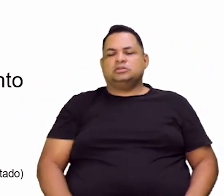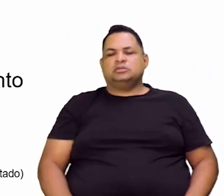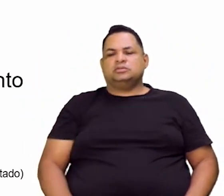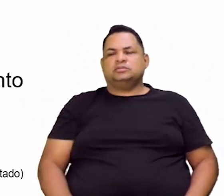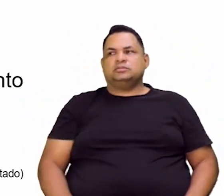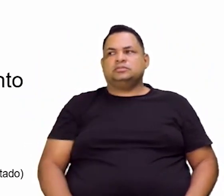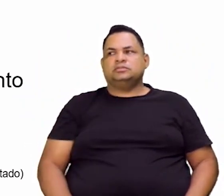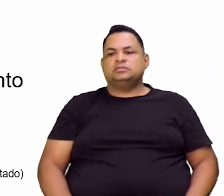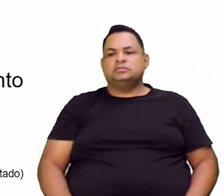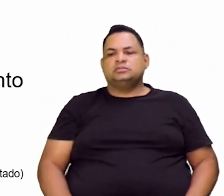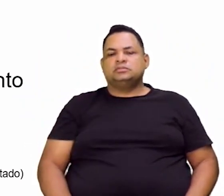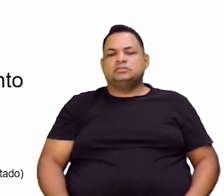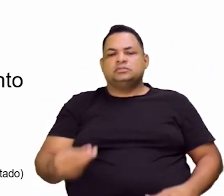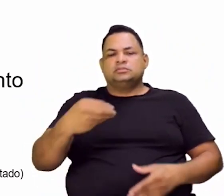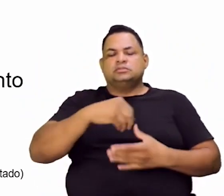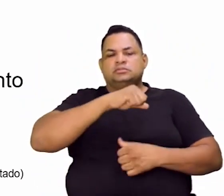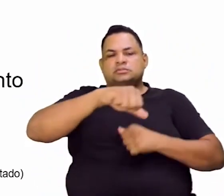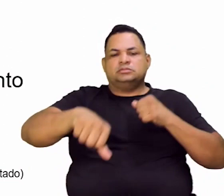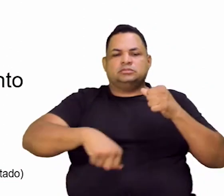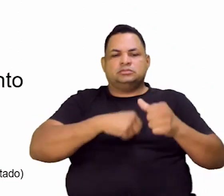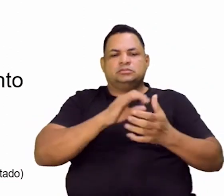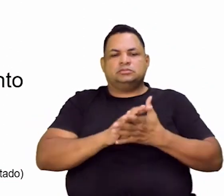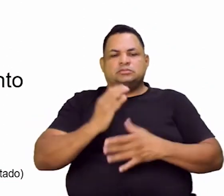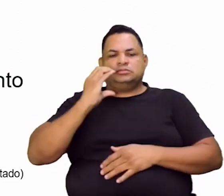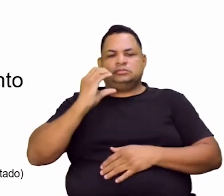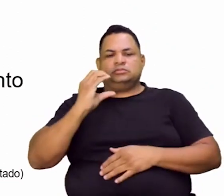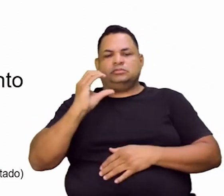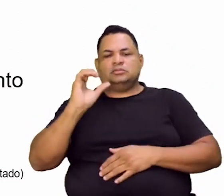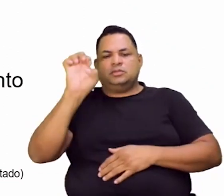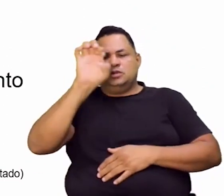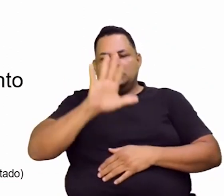Então, é nessas mudanças da Europa Ocidental. Veja bem,